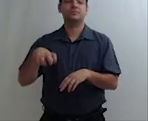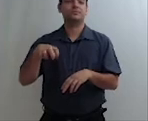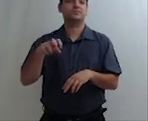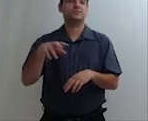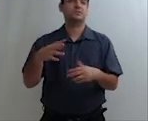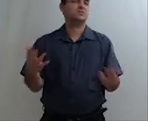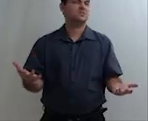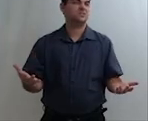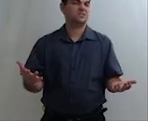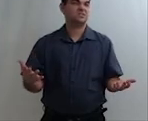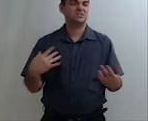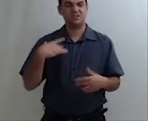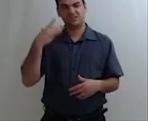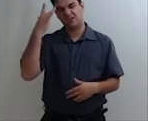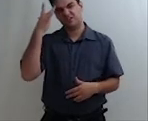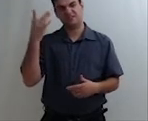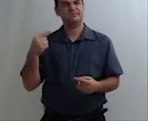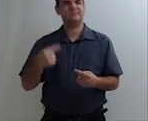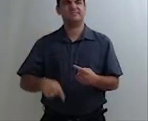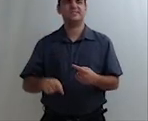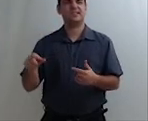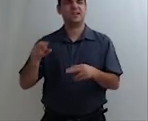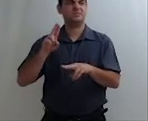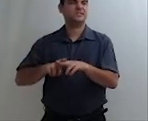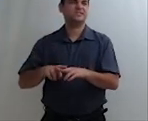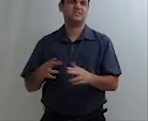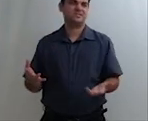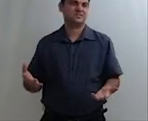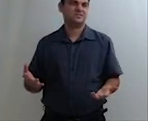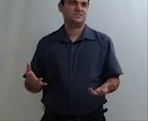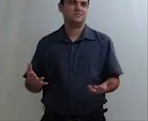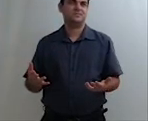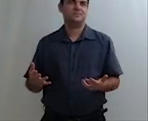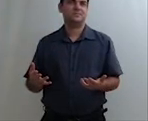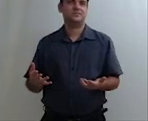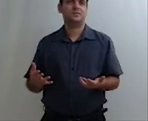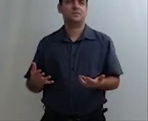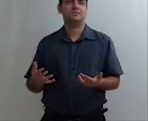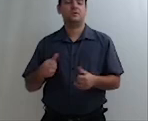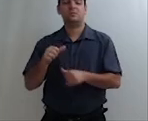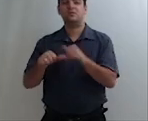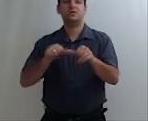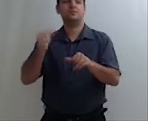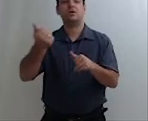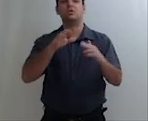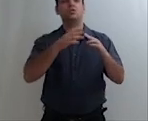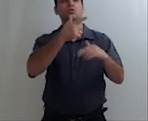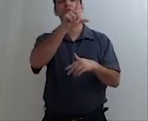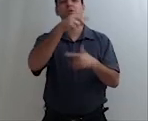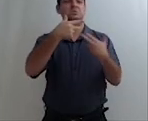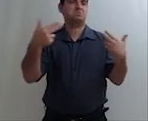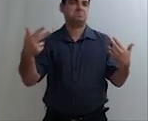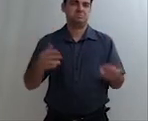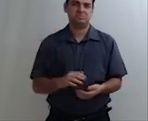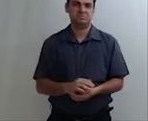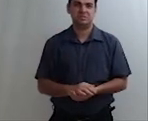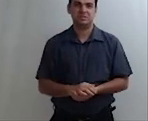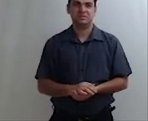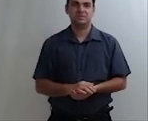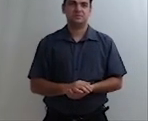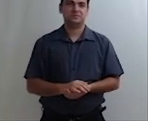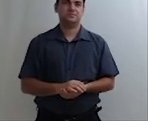a substituição da cautela máxima pelas cautelares